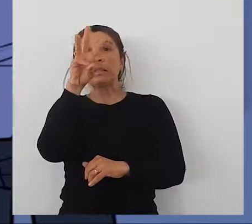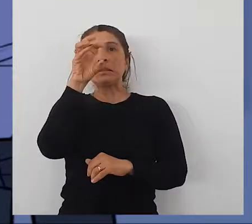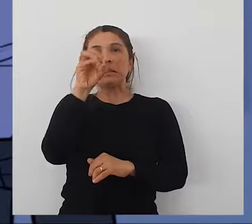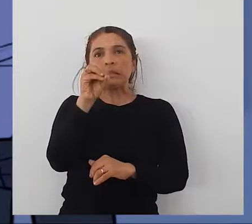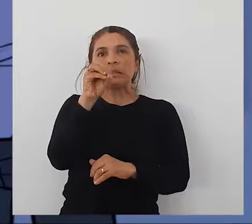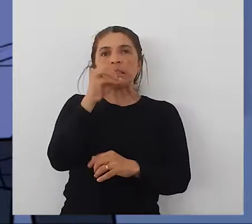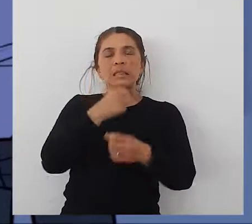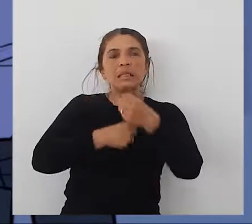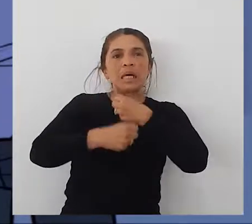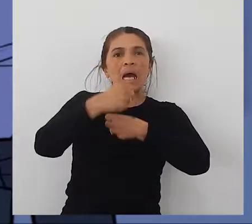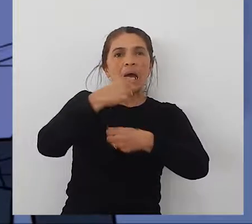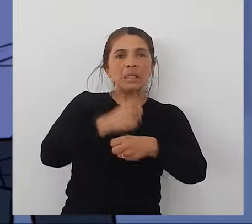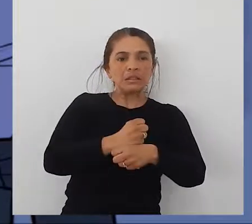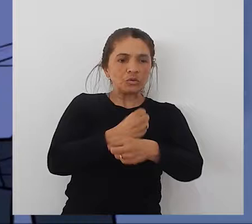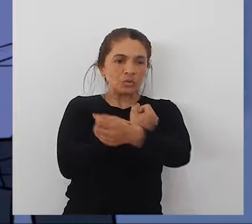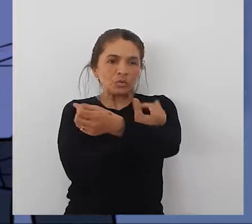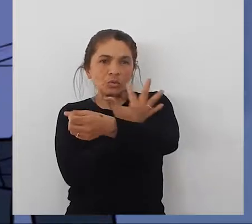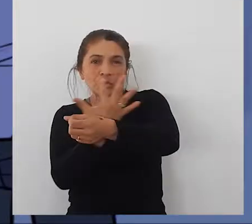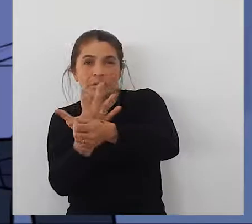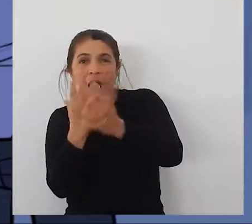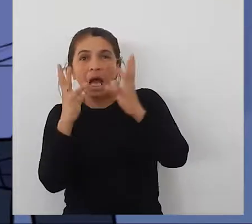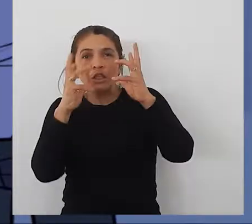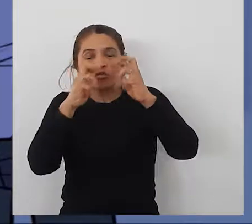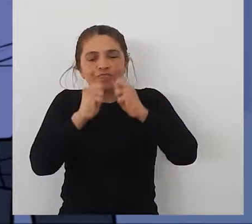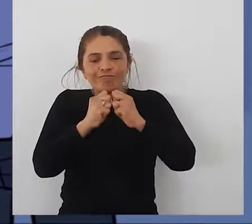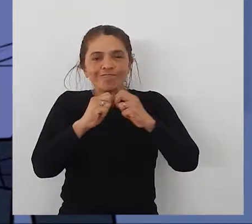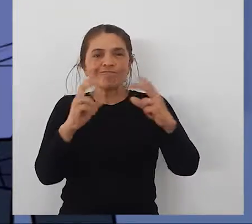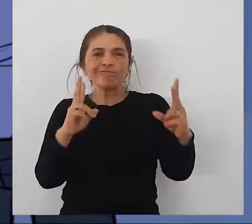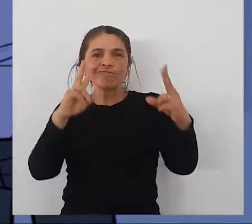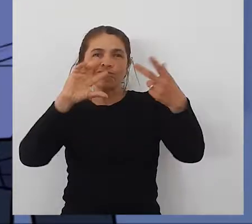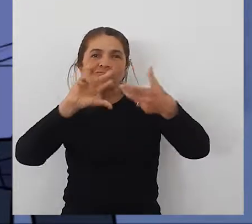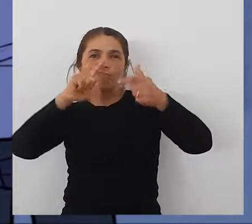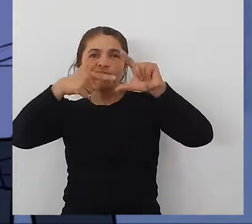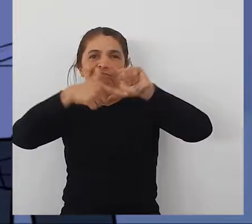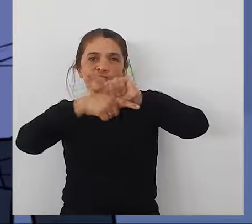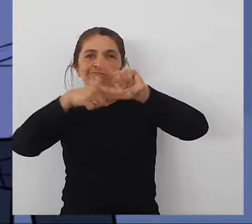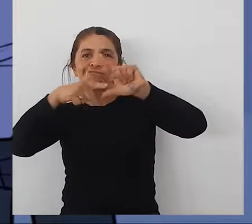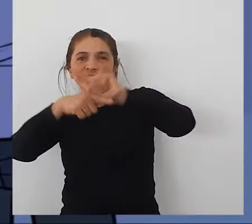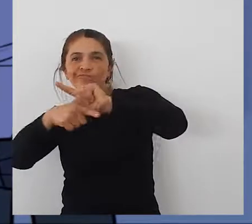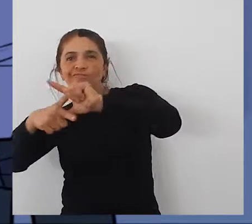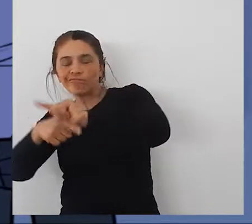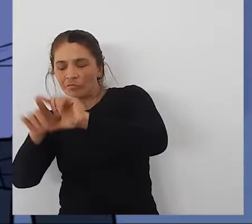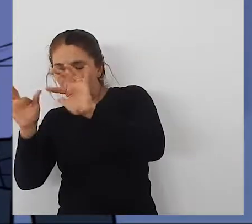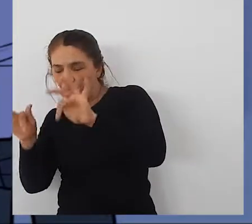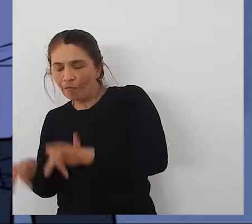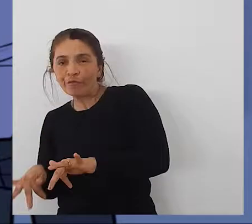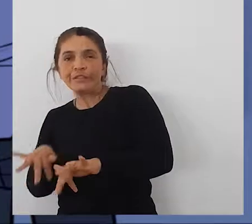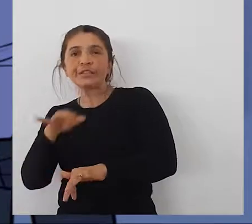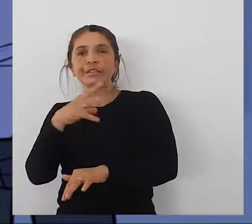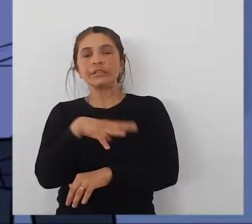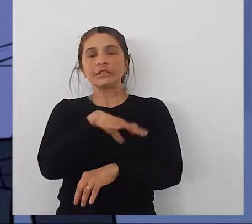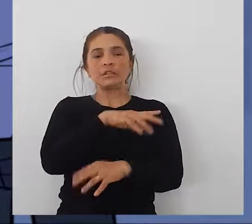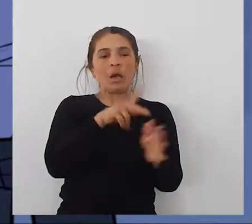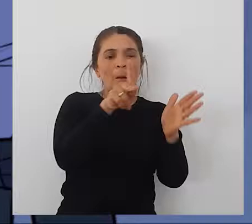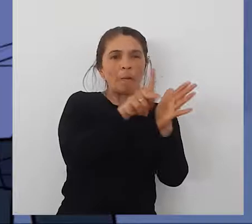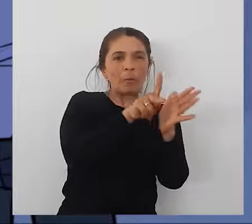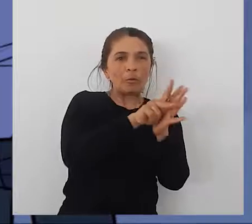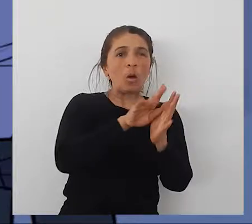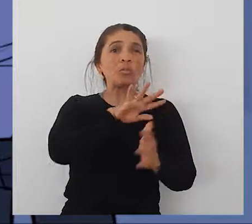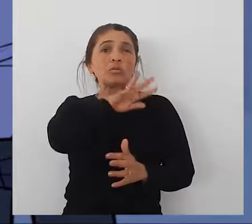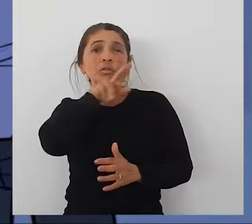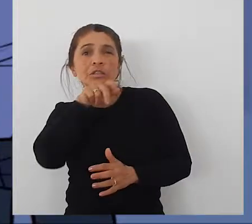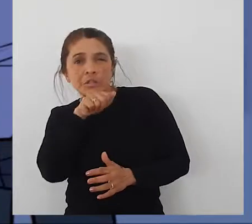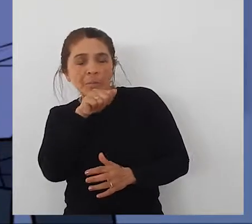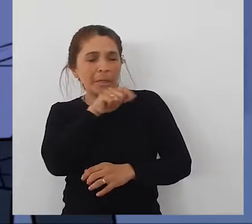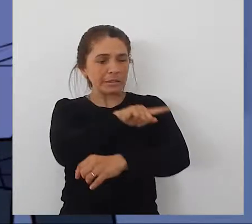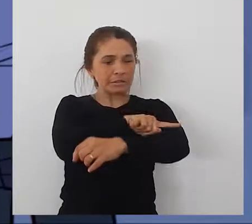Cerrado brasileiro pode ter maior extinção de plantas da história, diz estudo. Desmatamento no